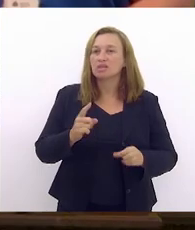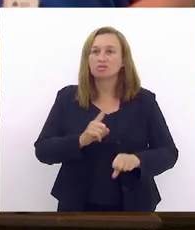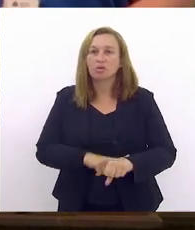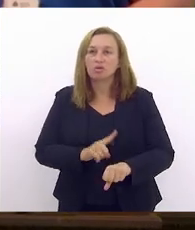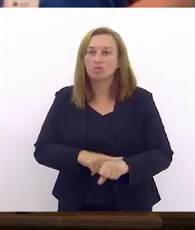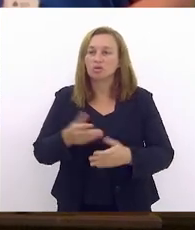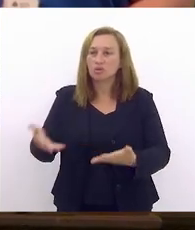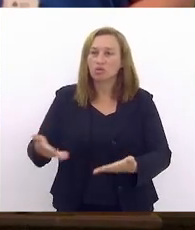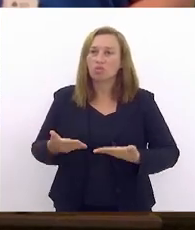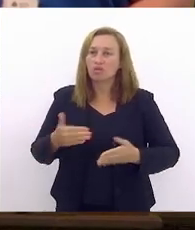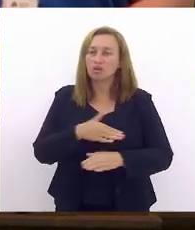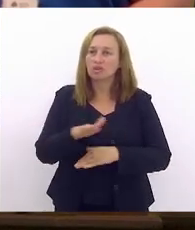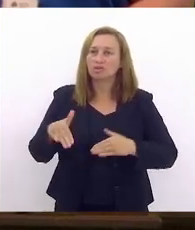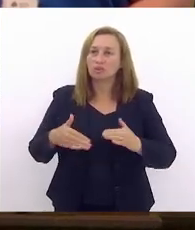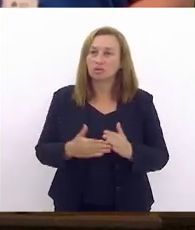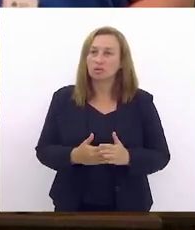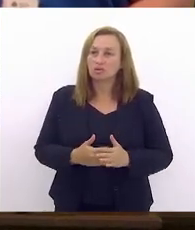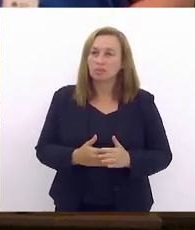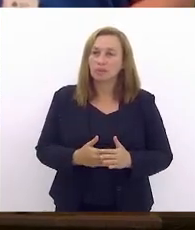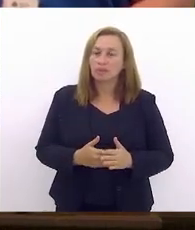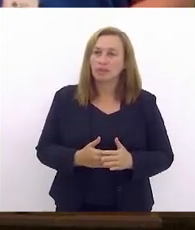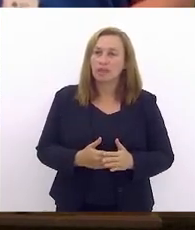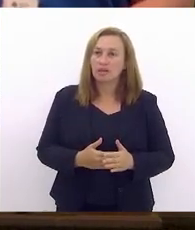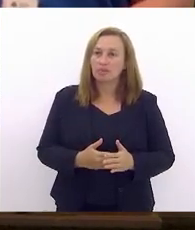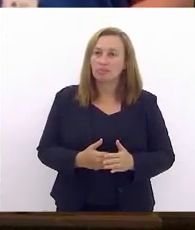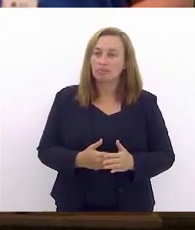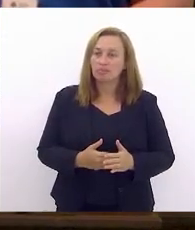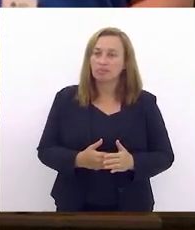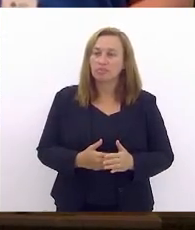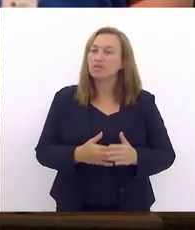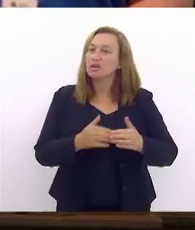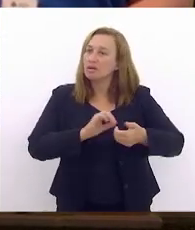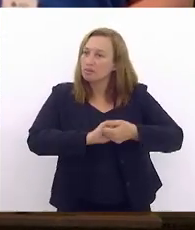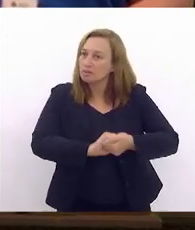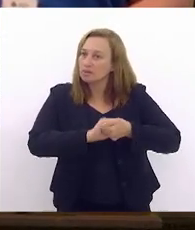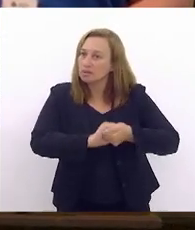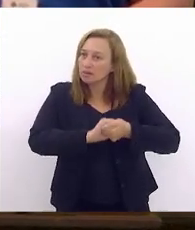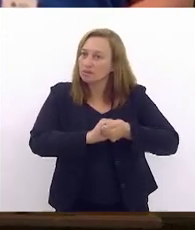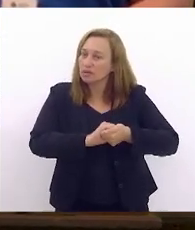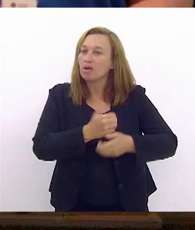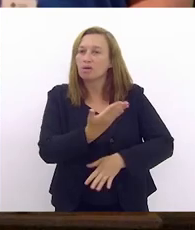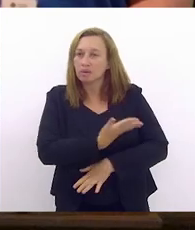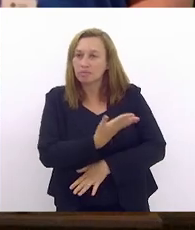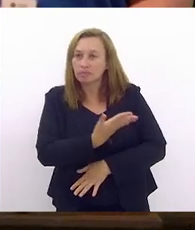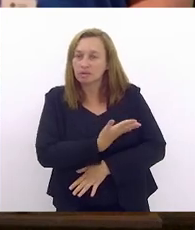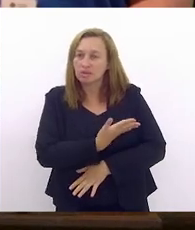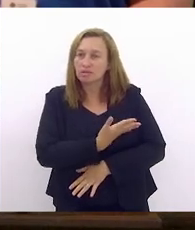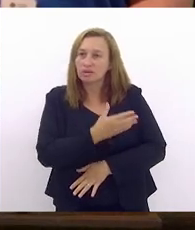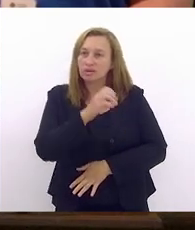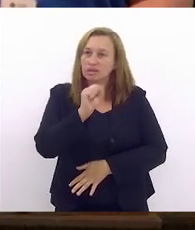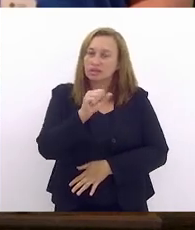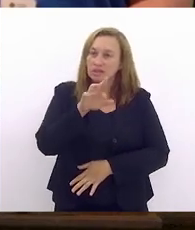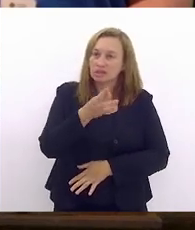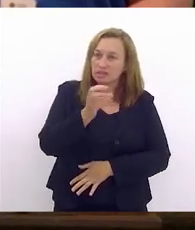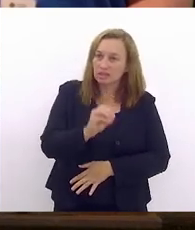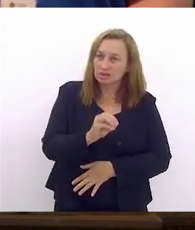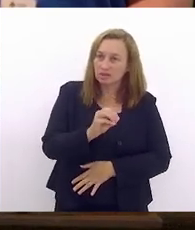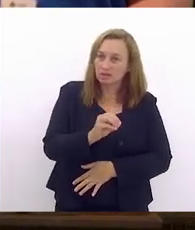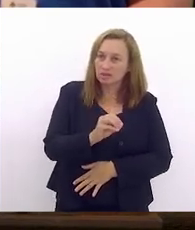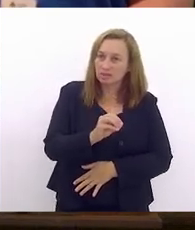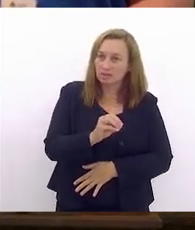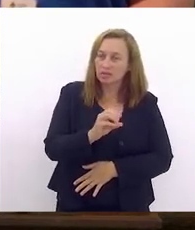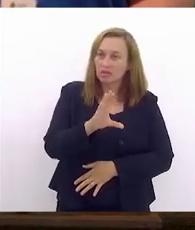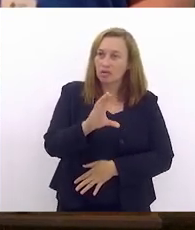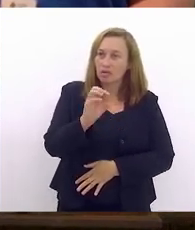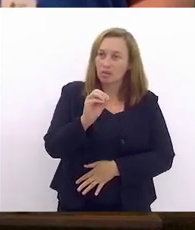a todos para dar os cumprimentos ao companheiro, agora comendador, Sandro